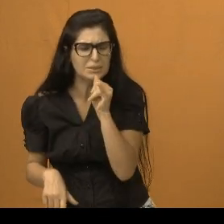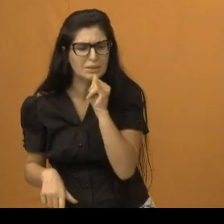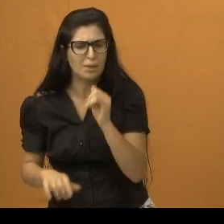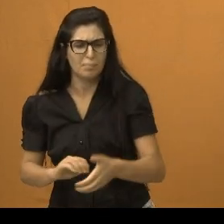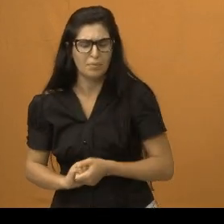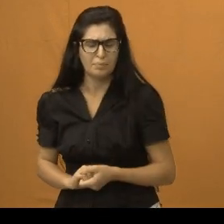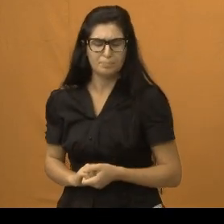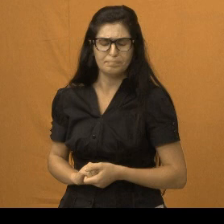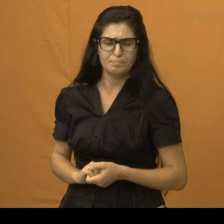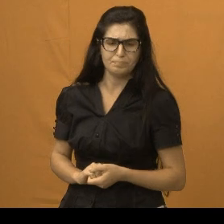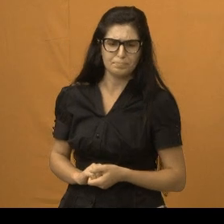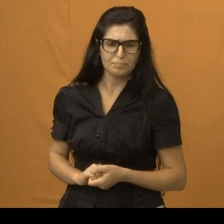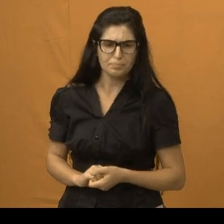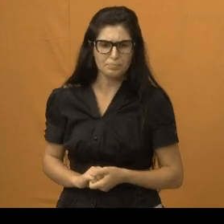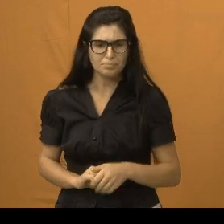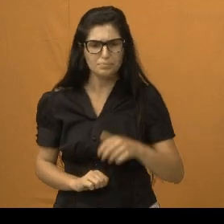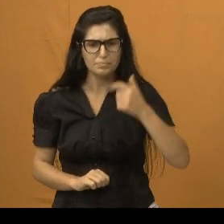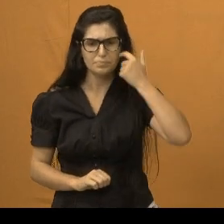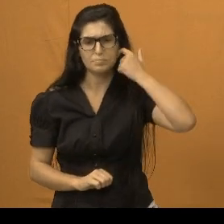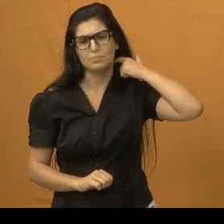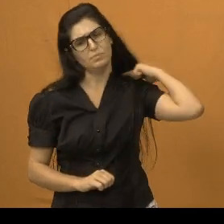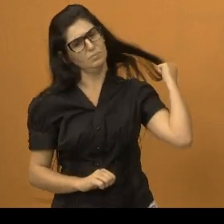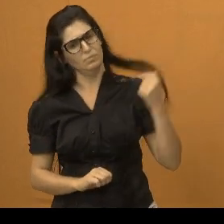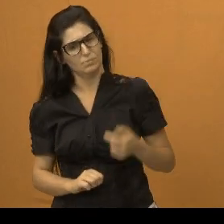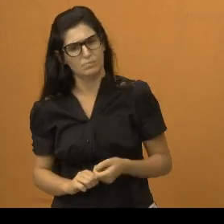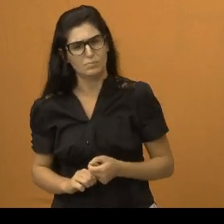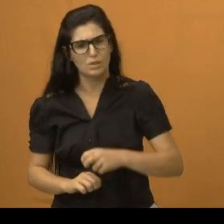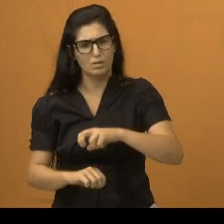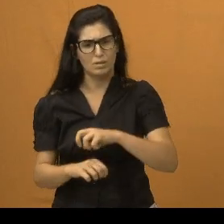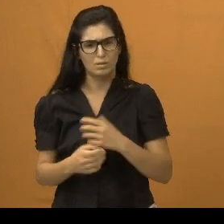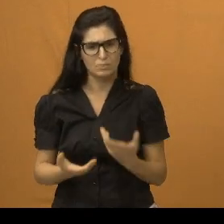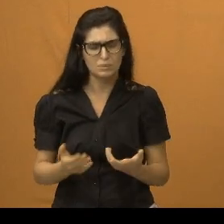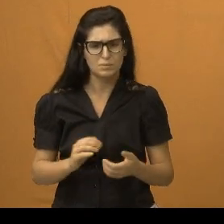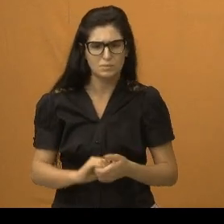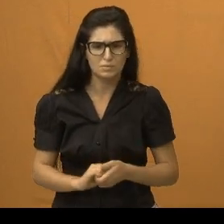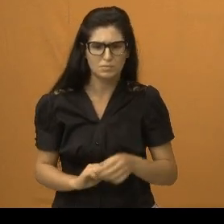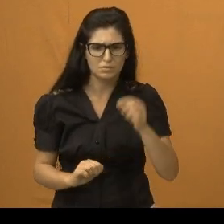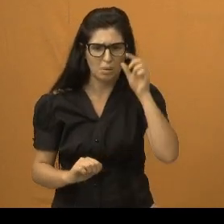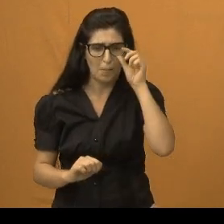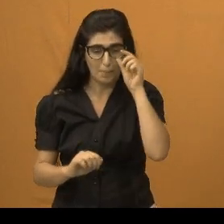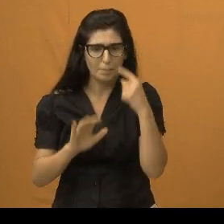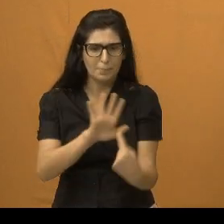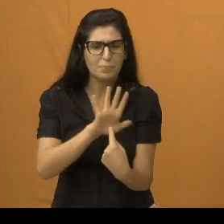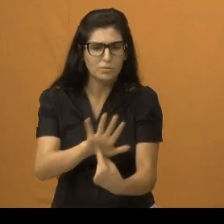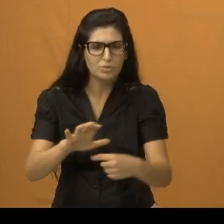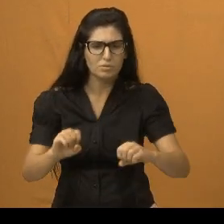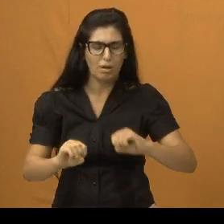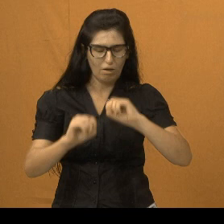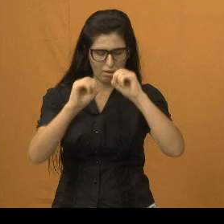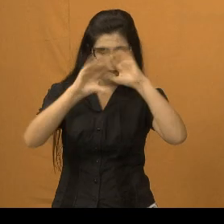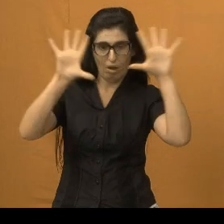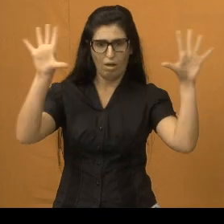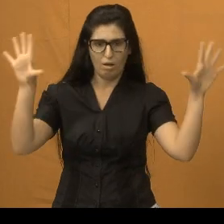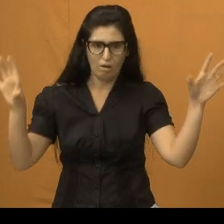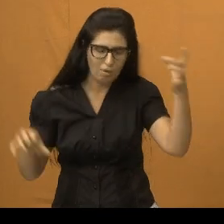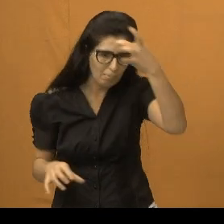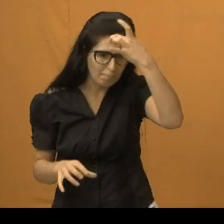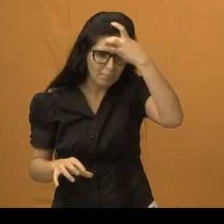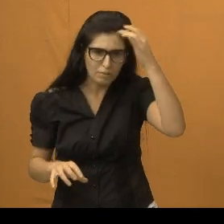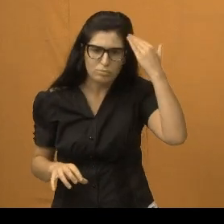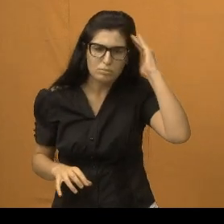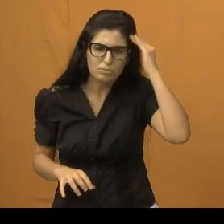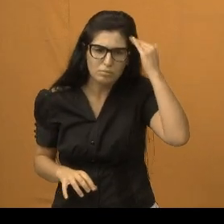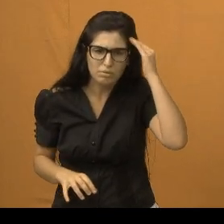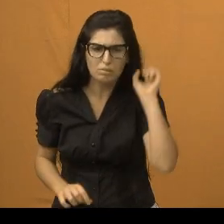Aqui são colocações da prova 420, que procuramos colocar de uma forma bem clara, para que as pessoas possam entender por que alguns